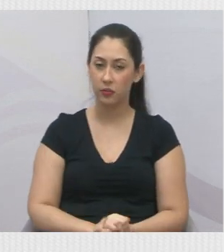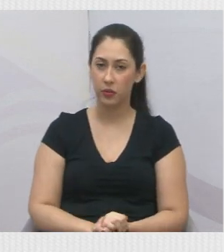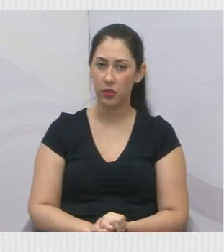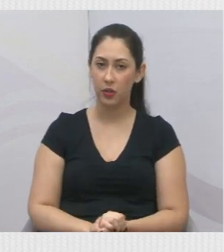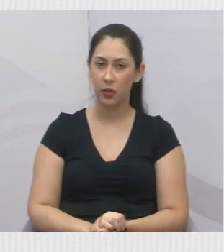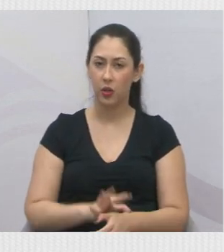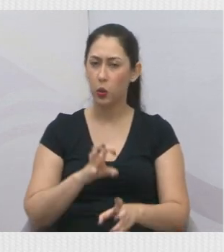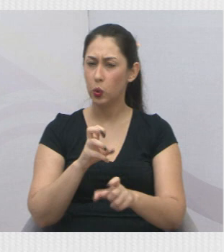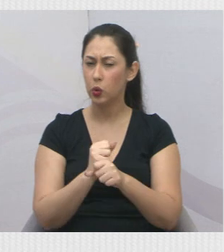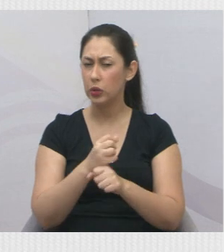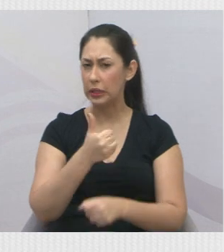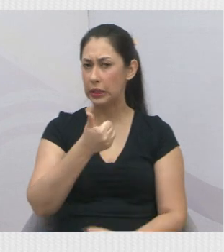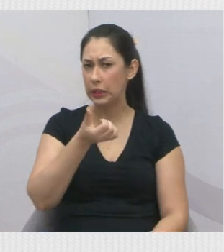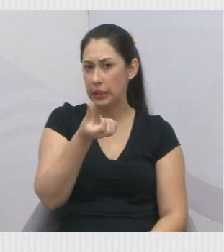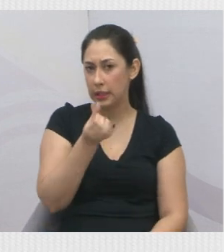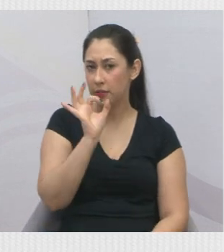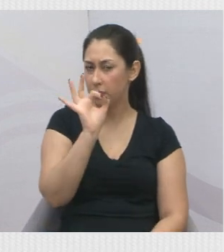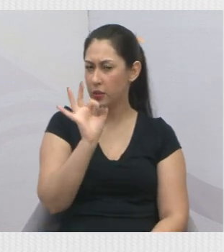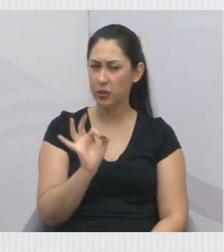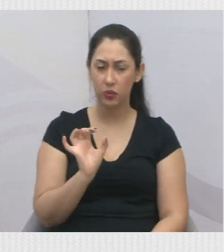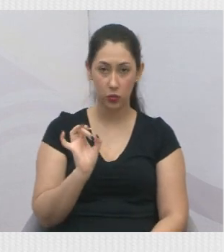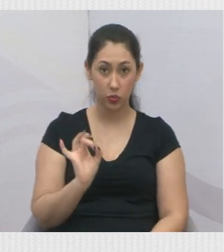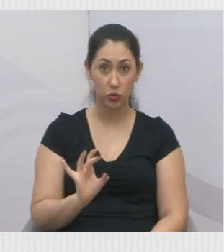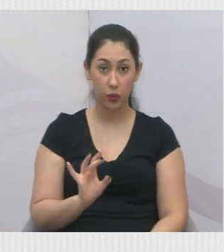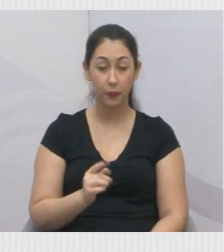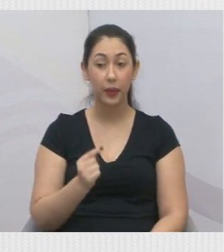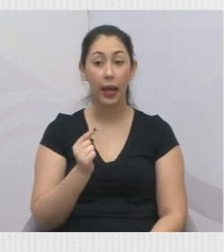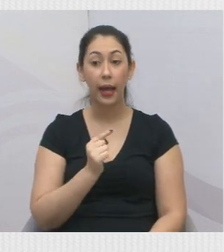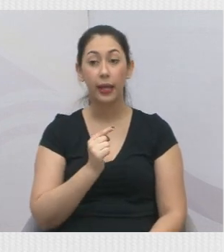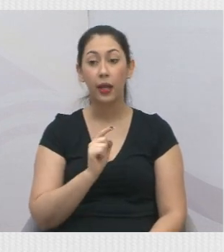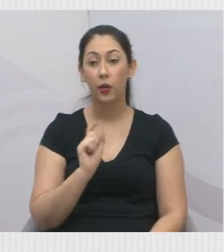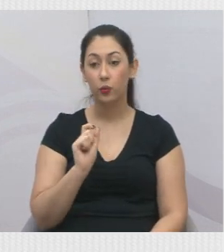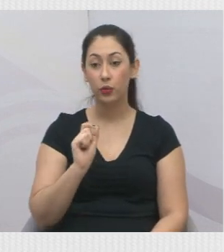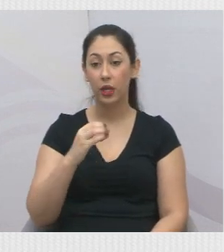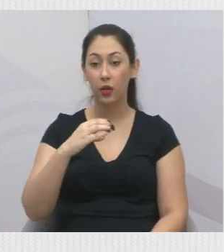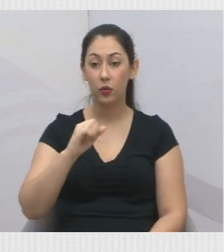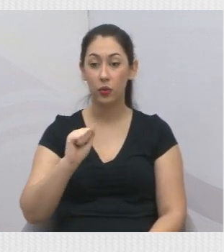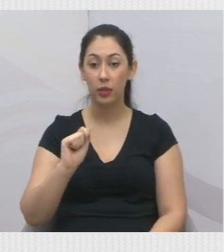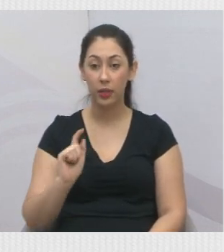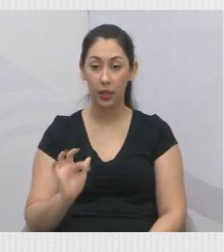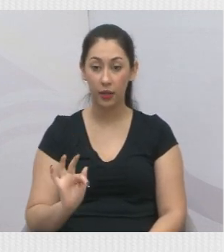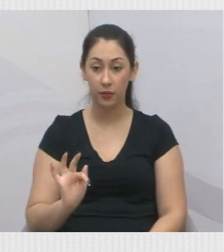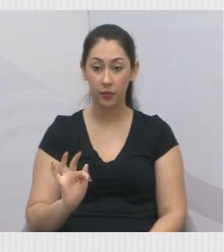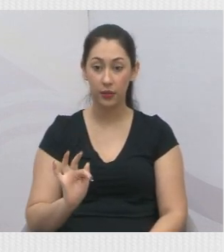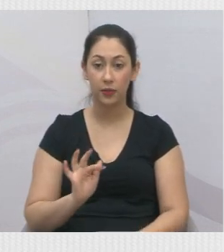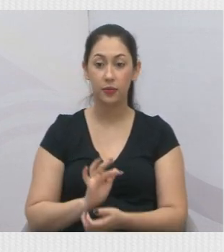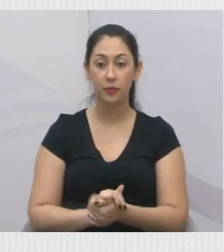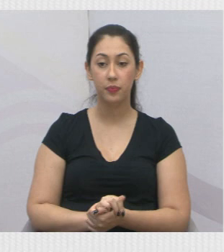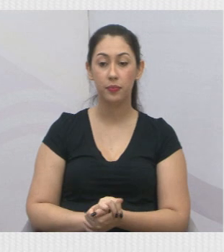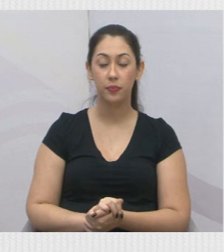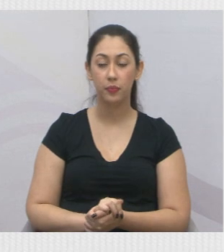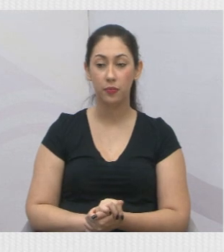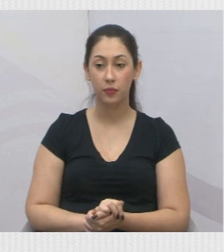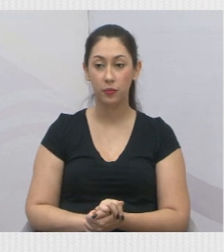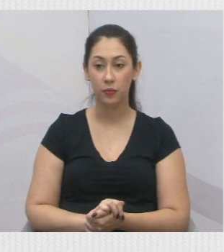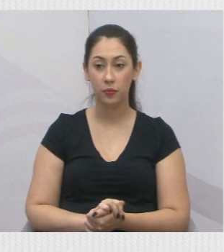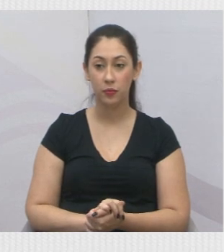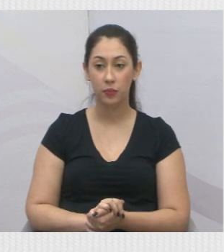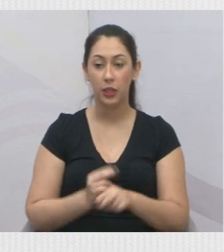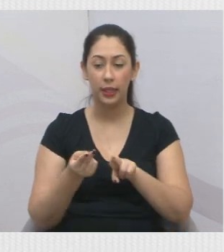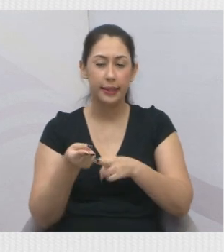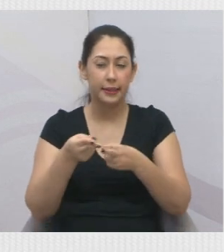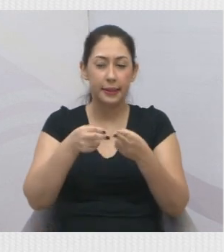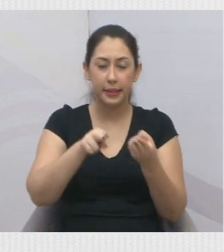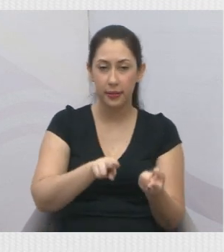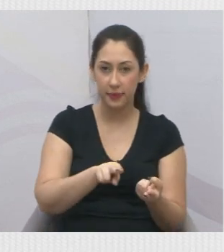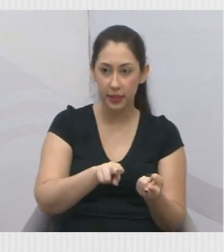R$ 16.965.000, 16%. Aqui, remetendo, é aos recursos do CAF, que se enquadra nessa rubrica. Transferências